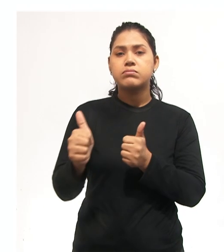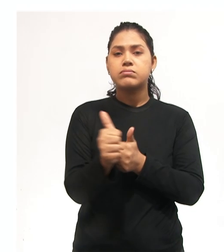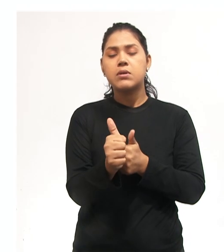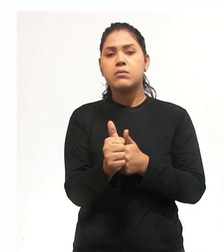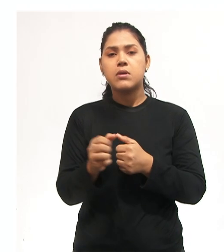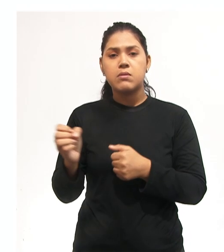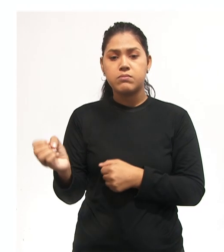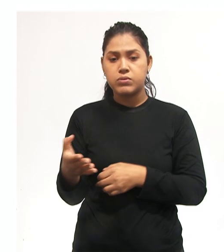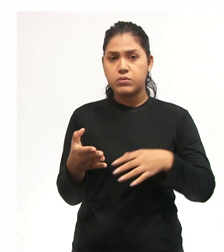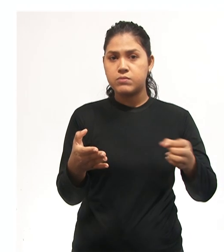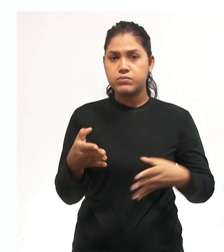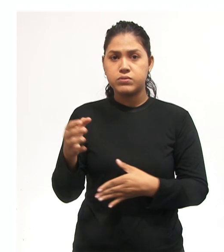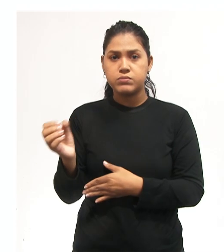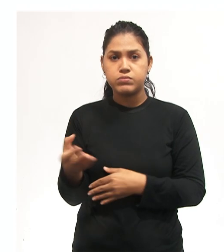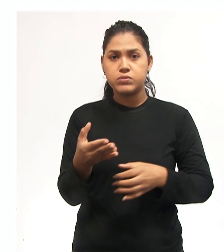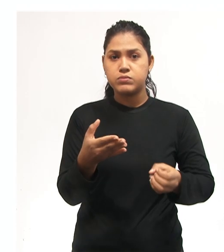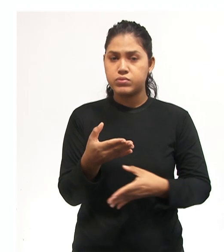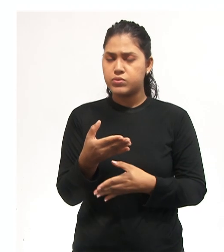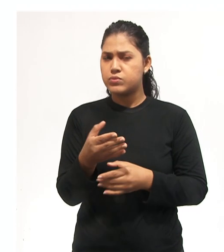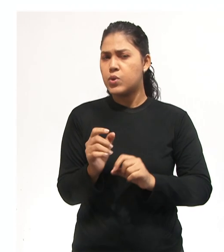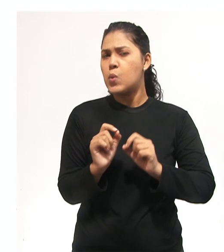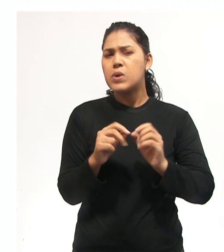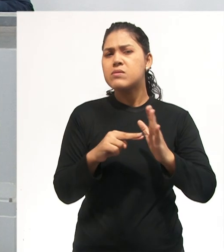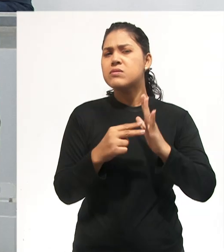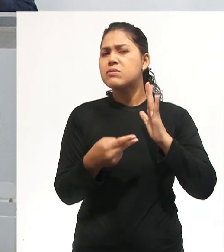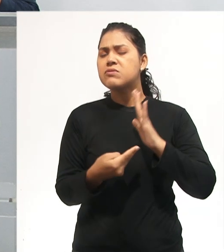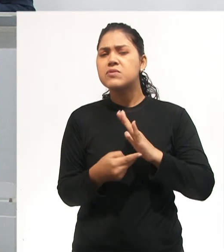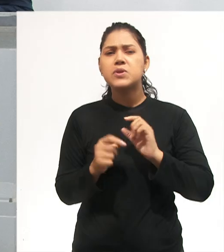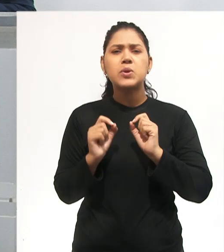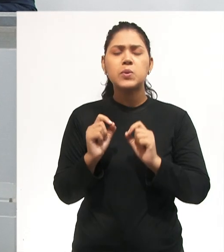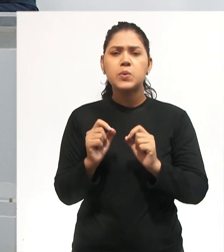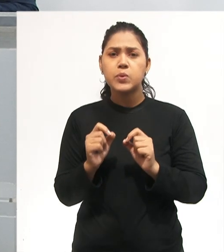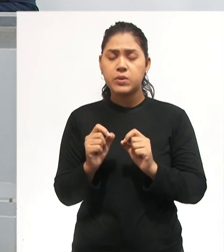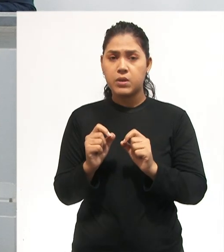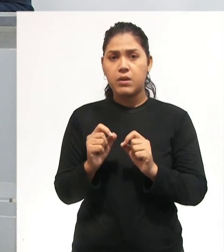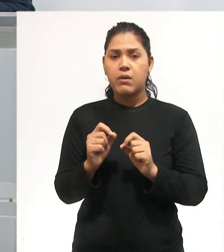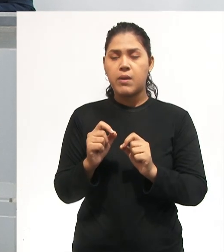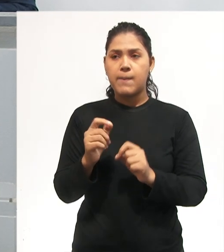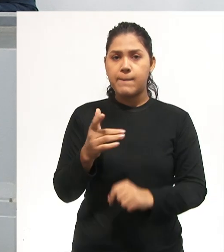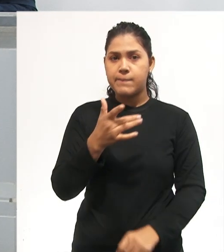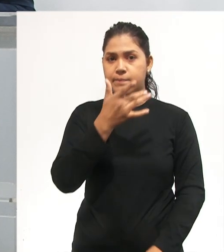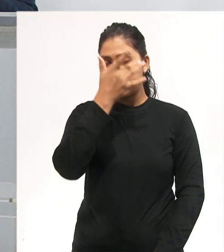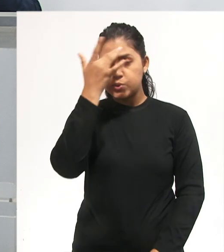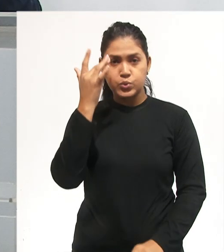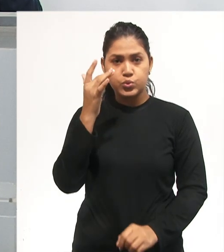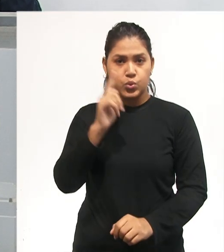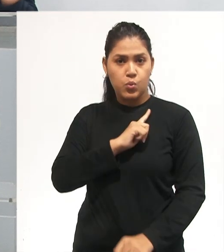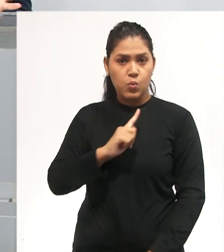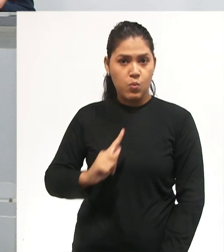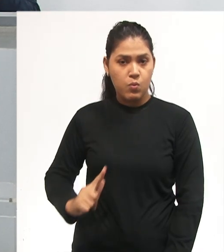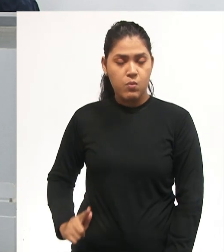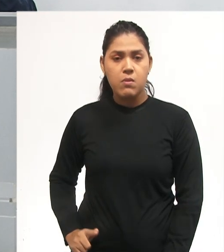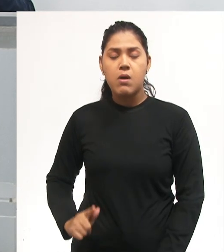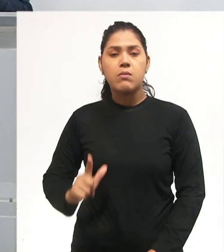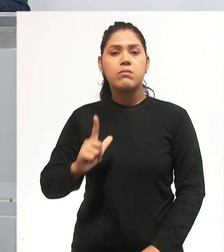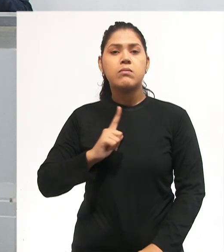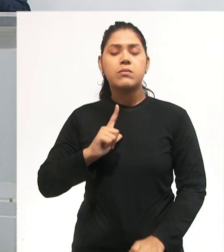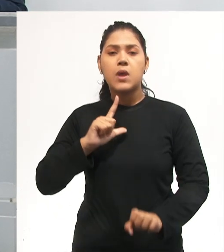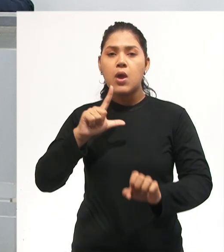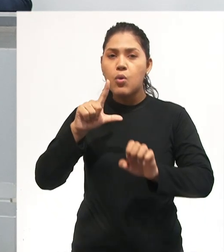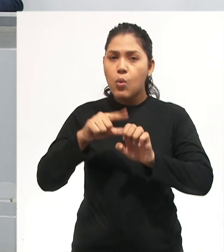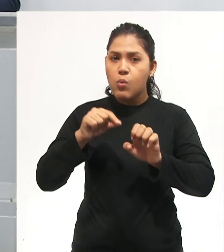inovação. Então, um Estado que ele se enquadra, né, nesse conceito de Estado empreendedor, ele tem